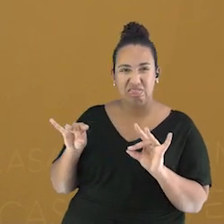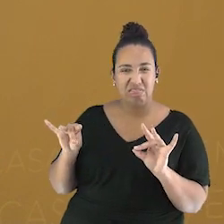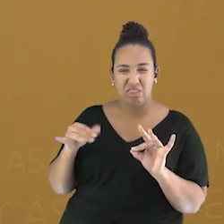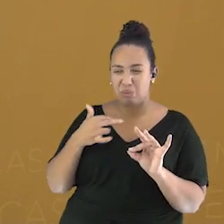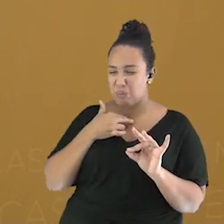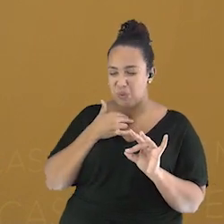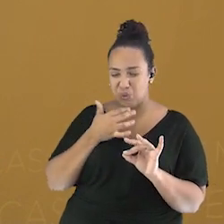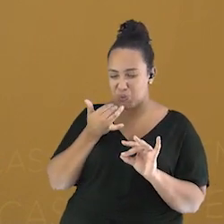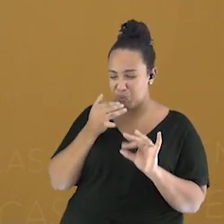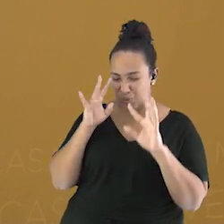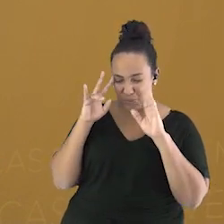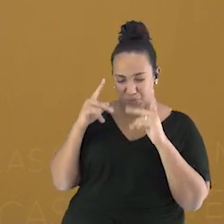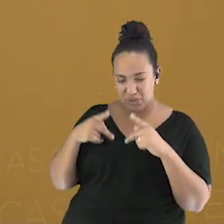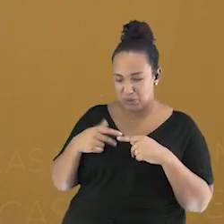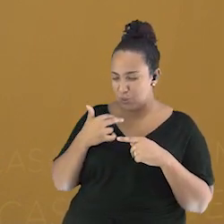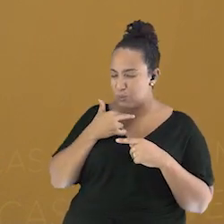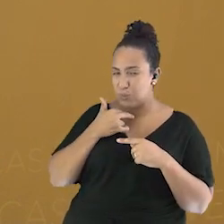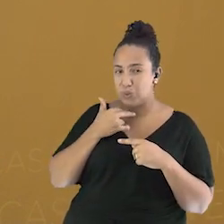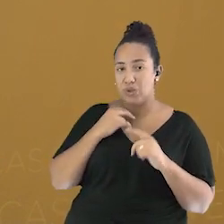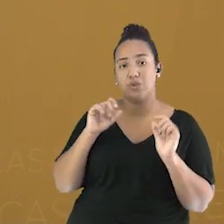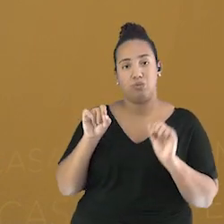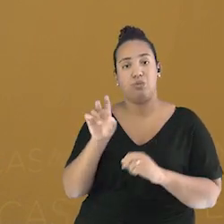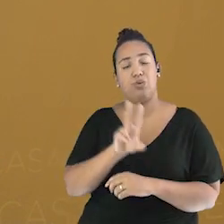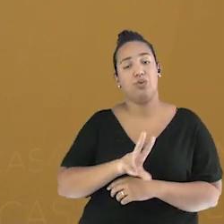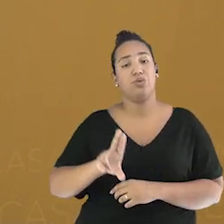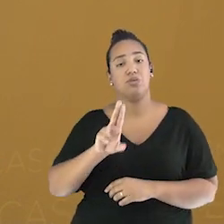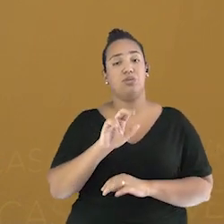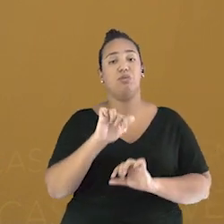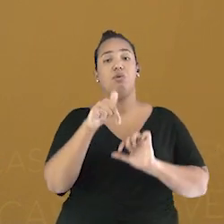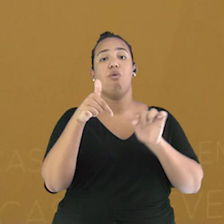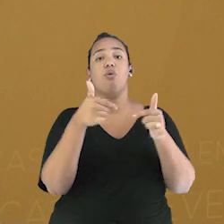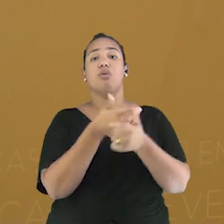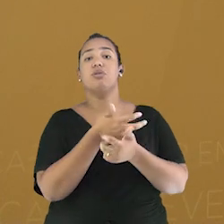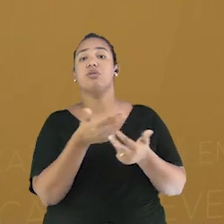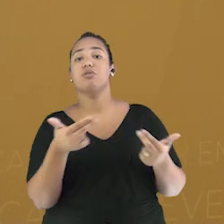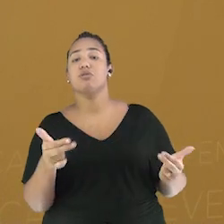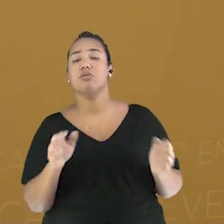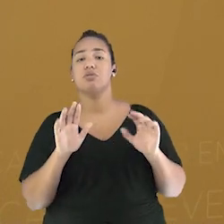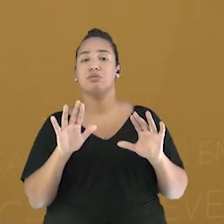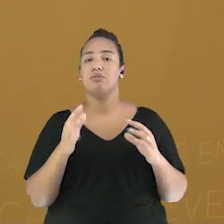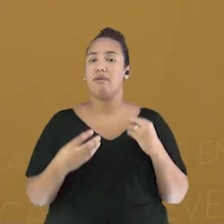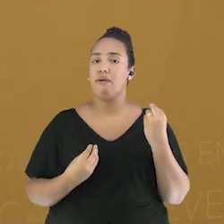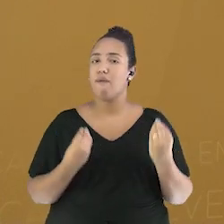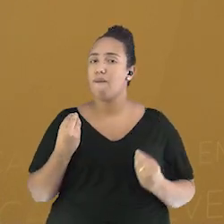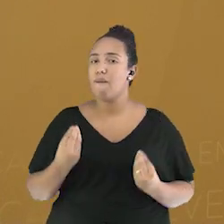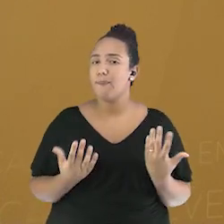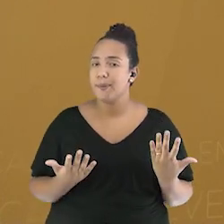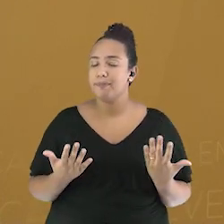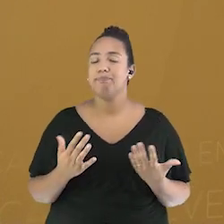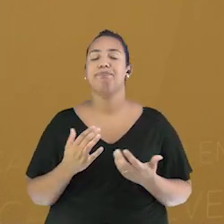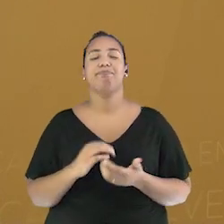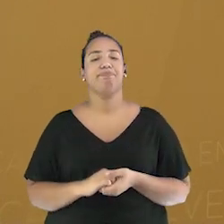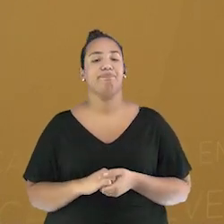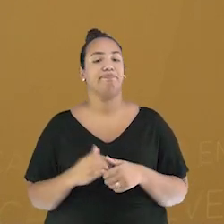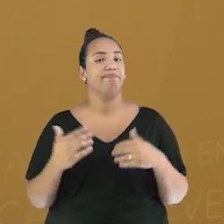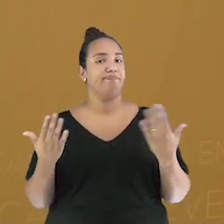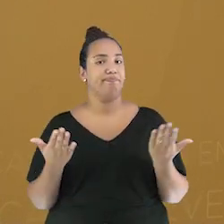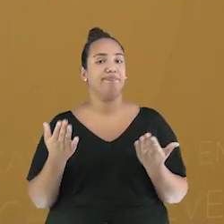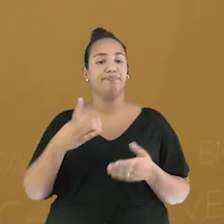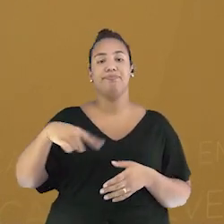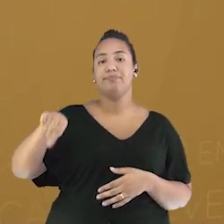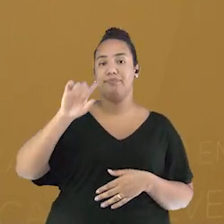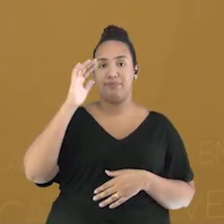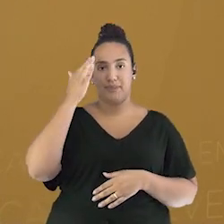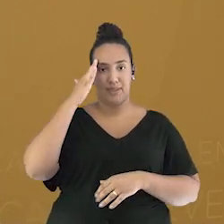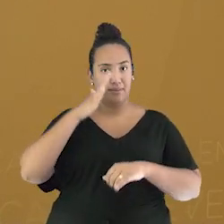ele também pode ser utilizado para outros fins. Mas como será que isso acontece? Então, vamos